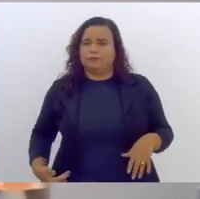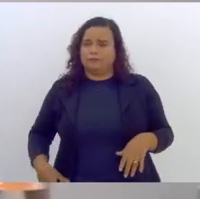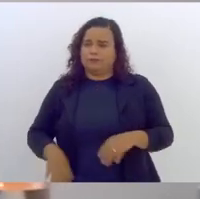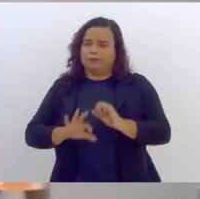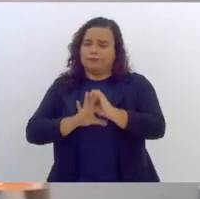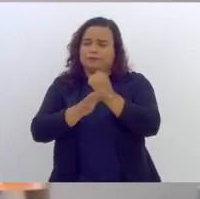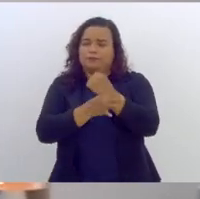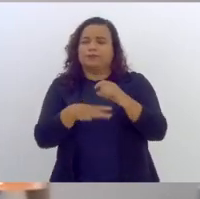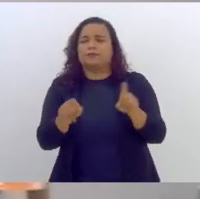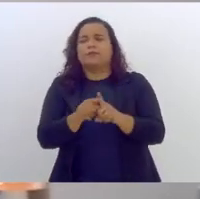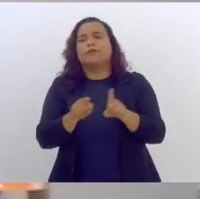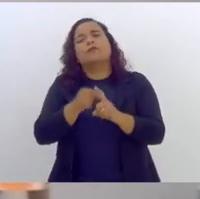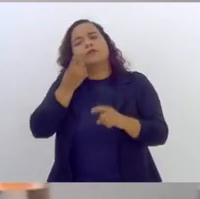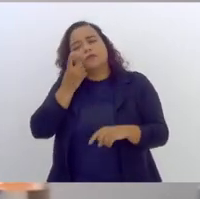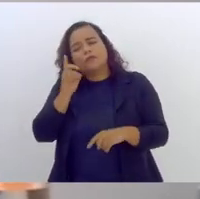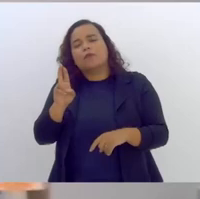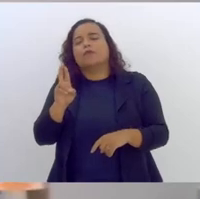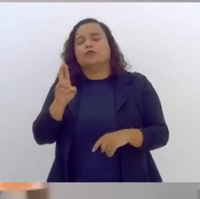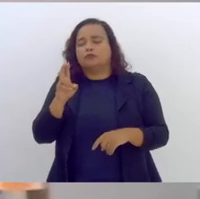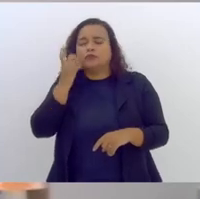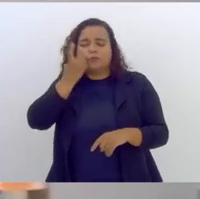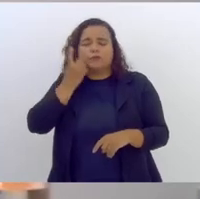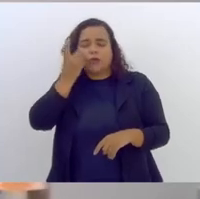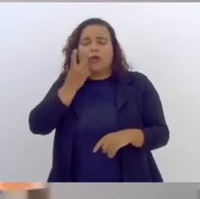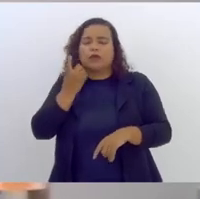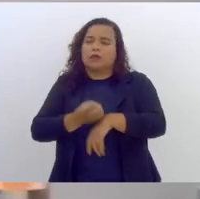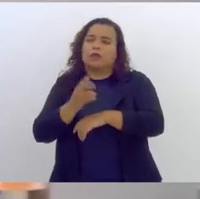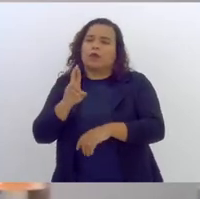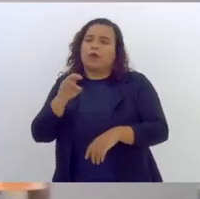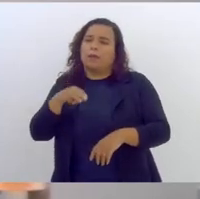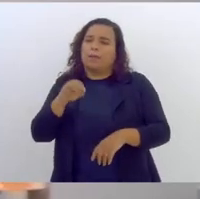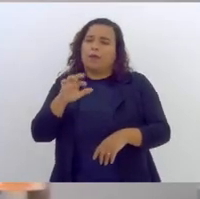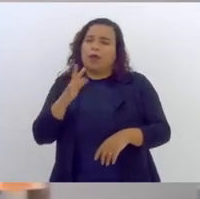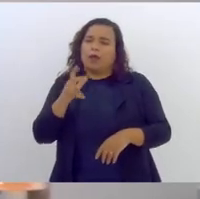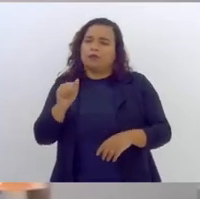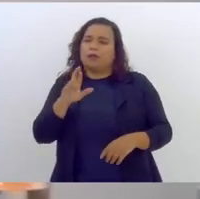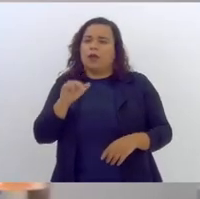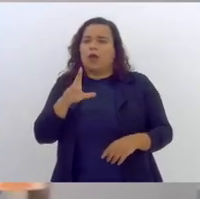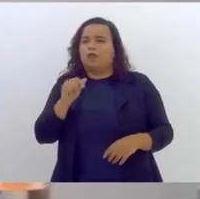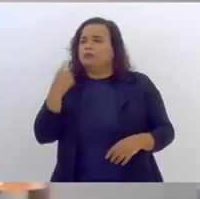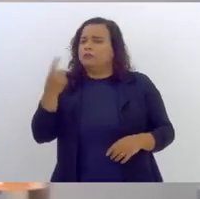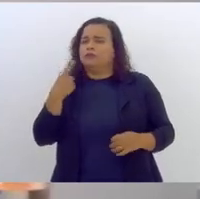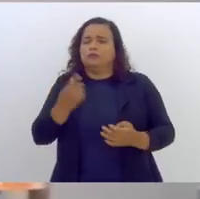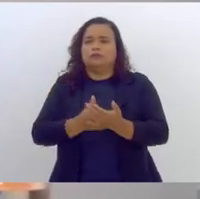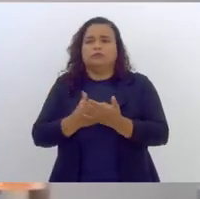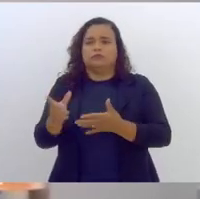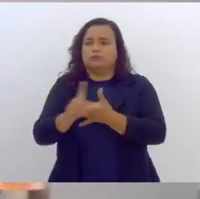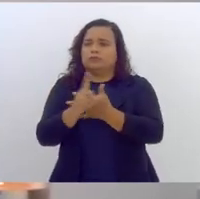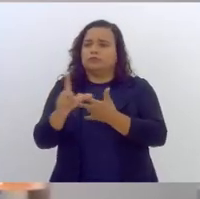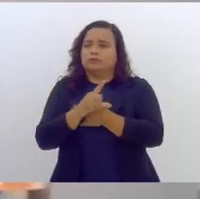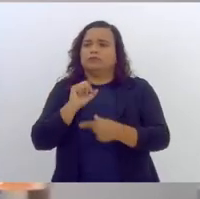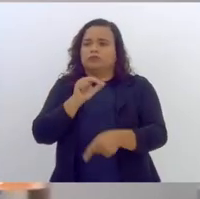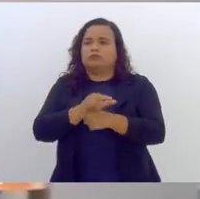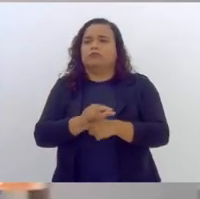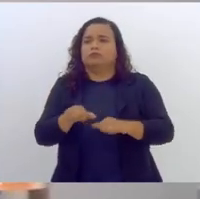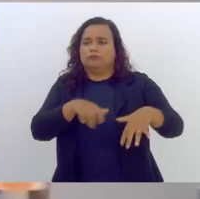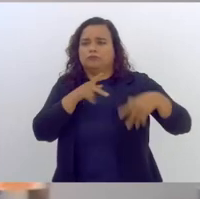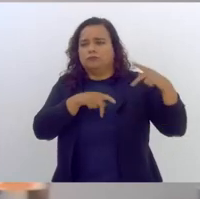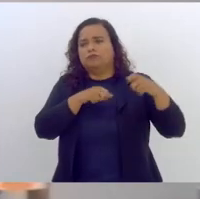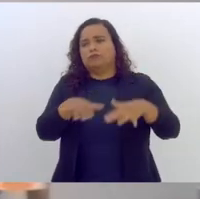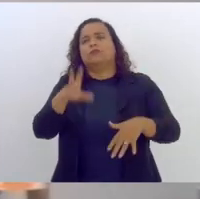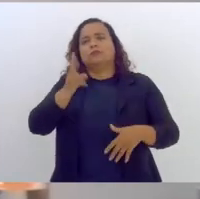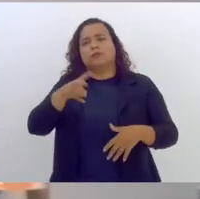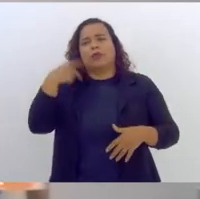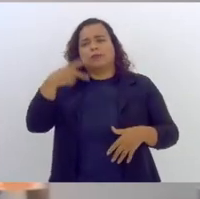como a Doutora Marta Rocha né sempre presente a gente comentou que a gente tá aqui desde o início dessa legislatura nas audiências públicas e são sempre os